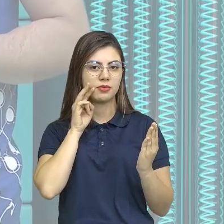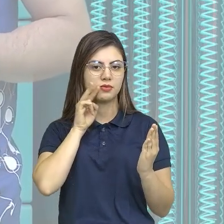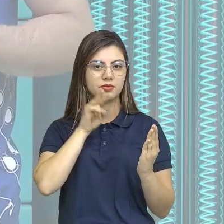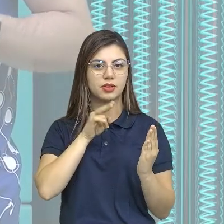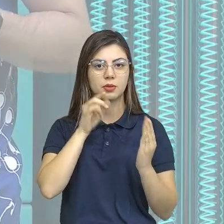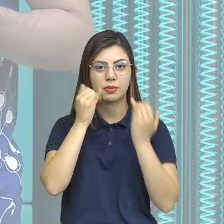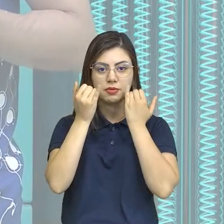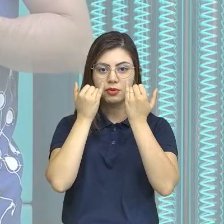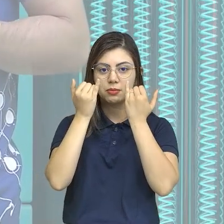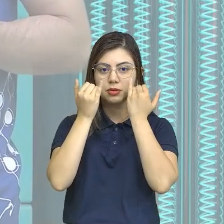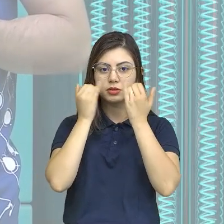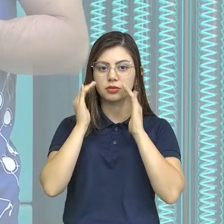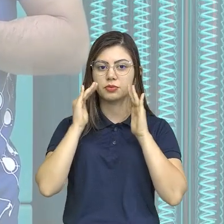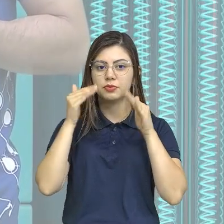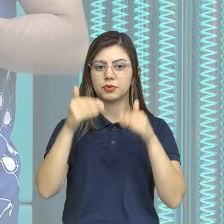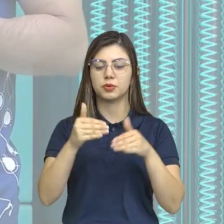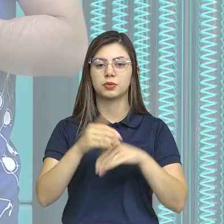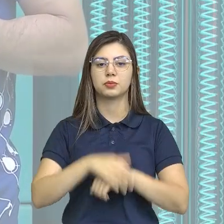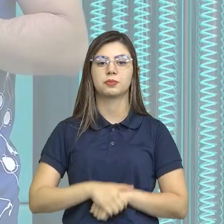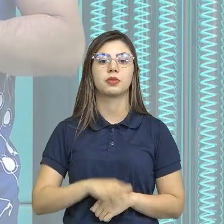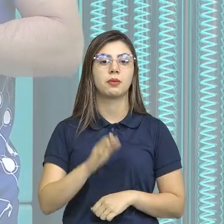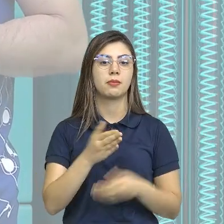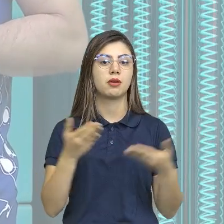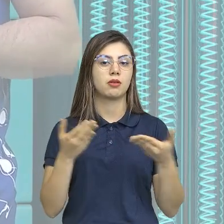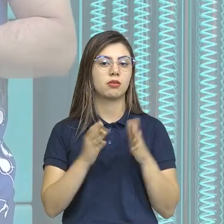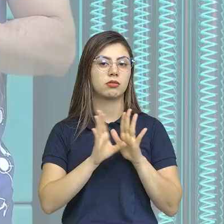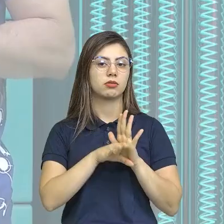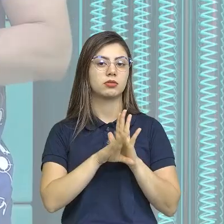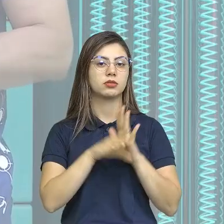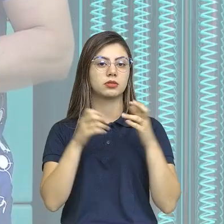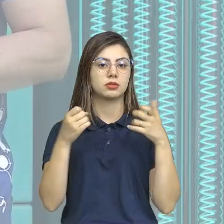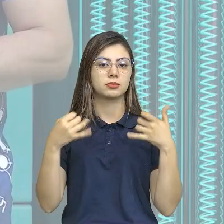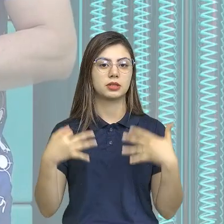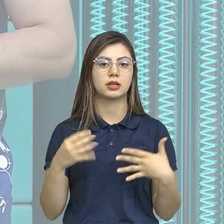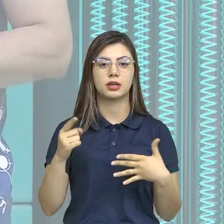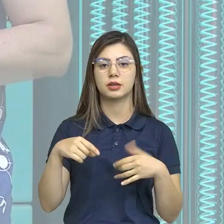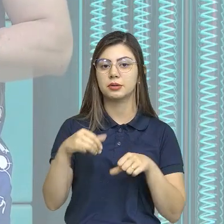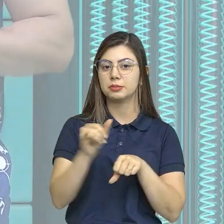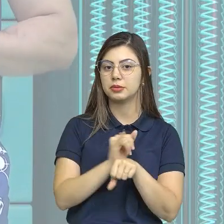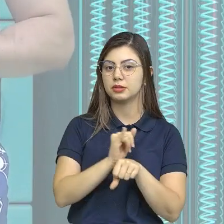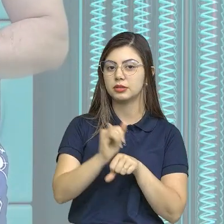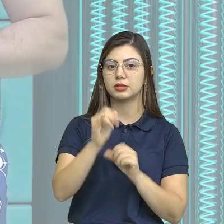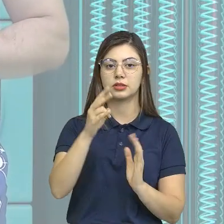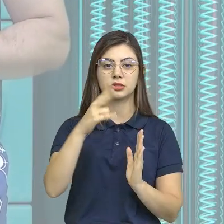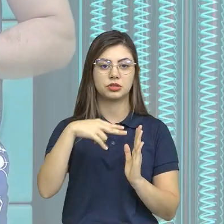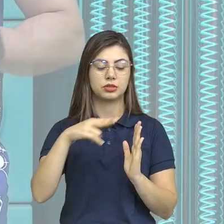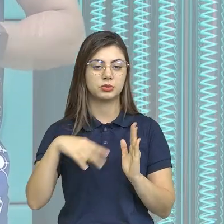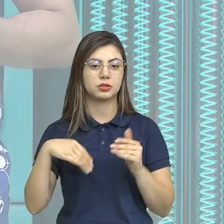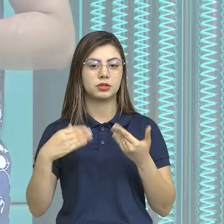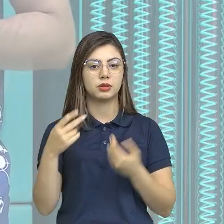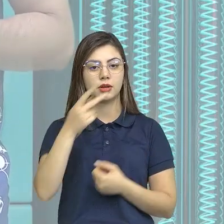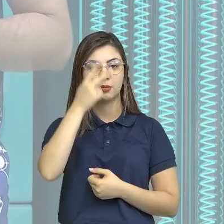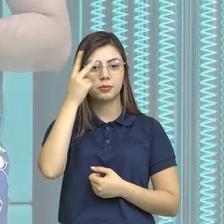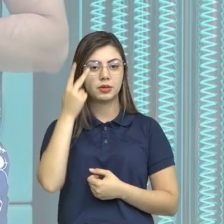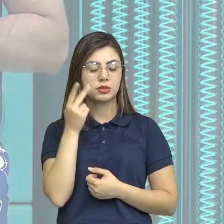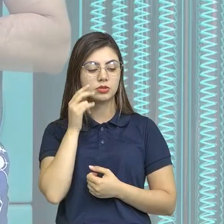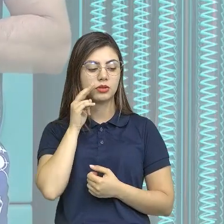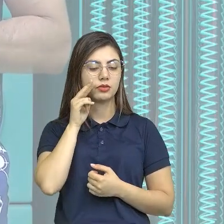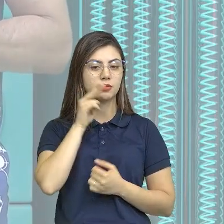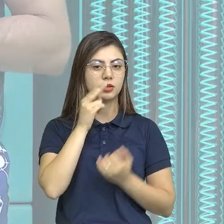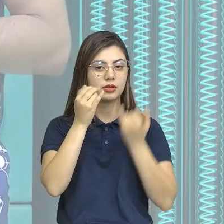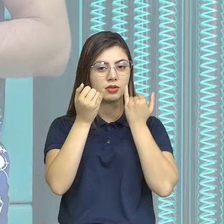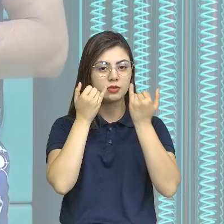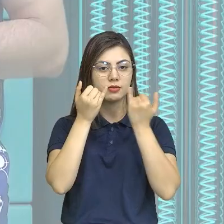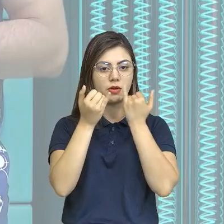Olha a definição da estratégia de leitura scanning. É uma técnica de leitura em que o leitor obtém informações do texto sem precisar